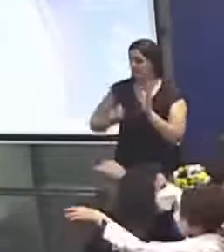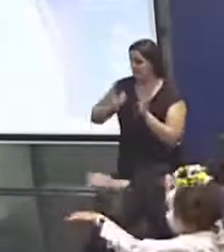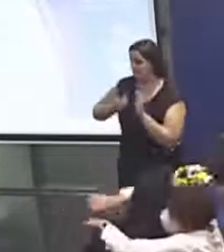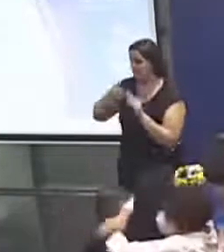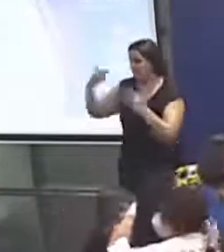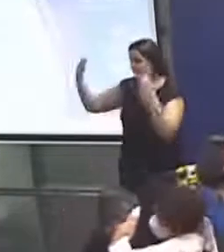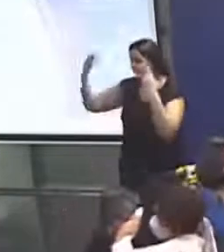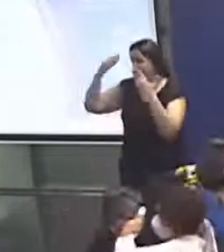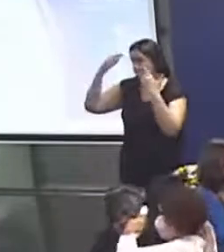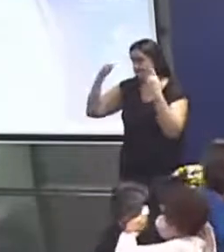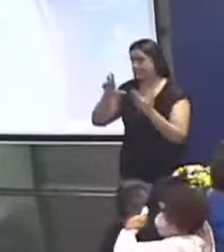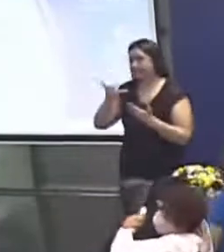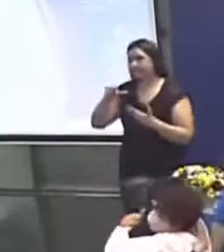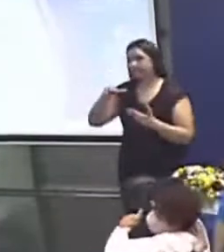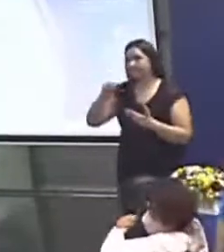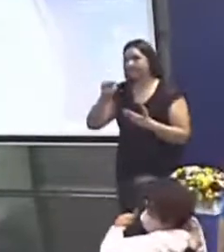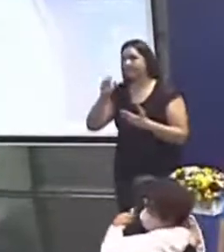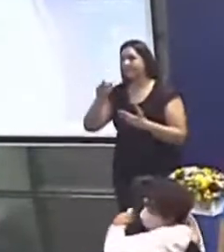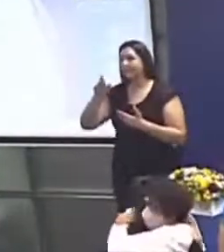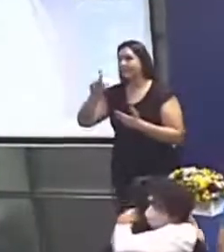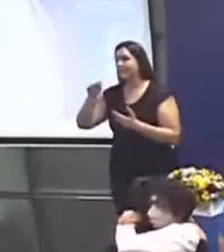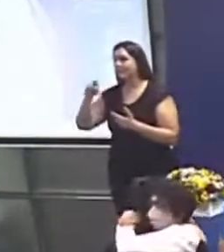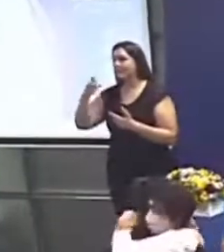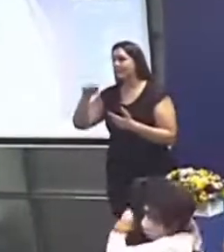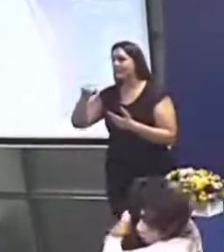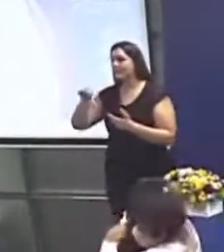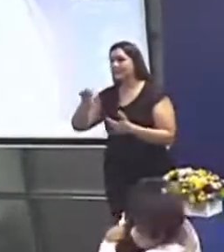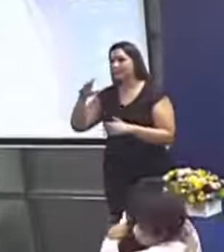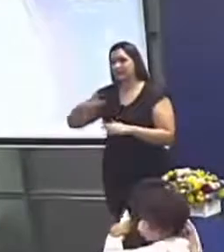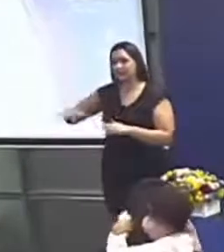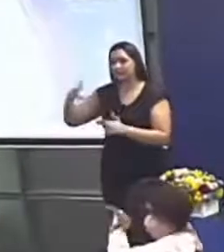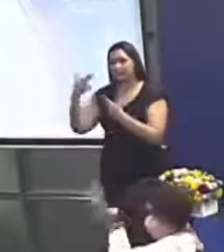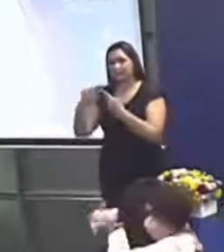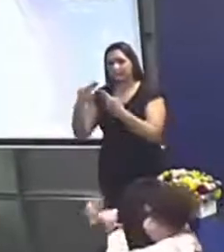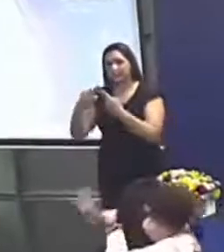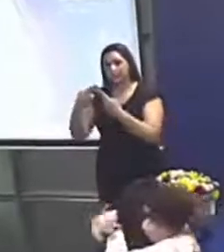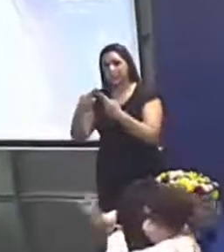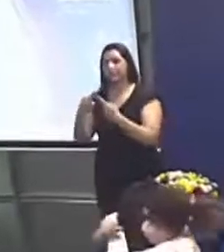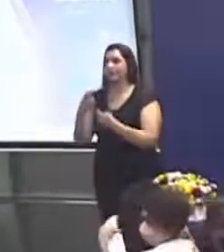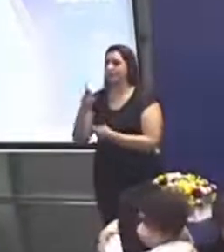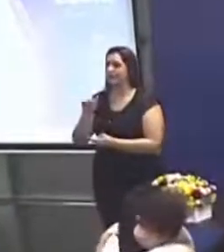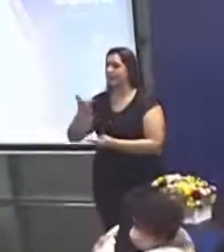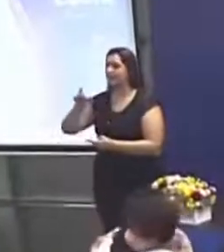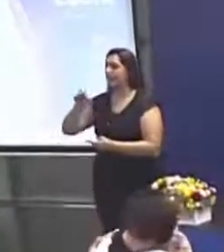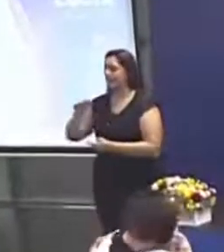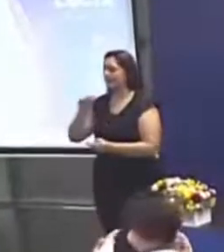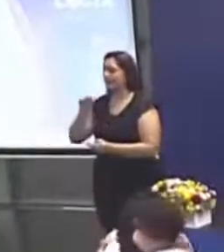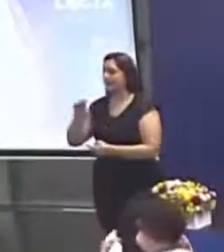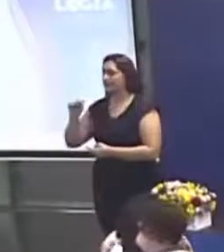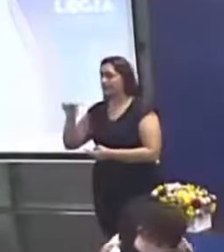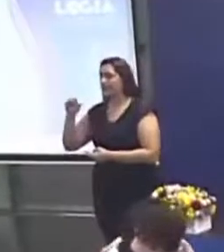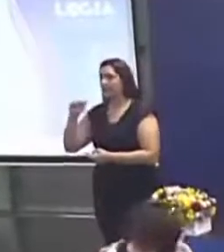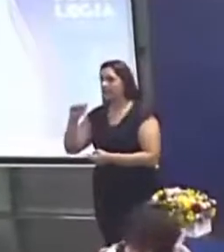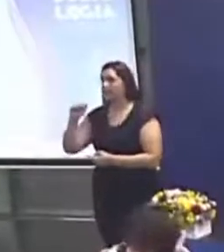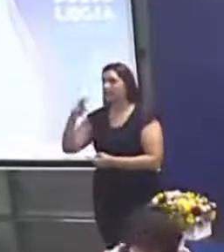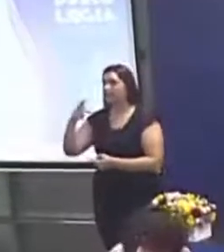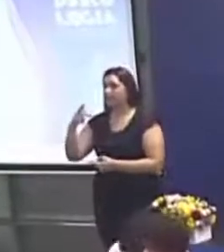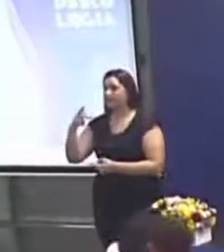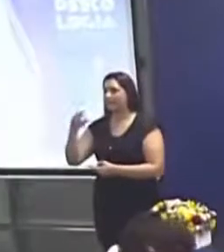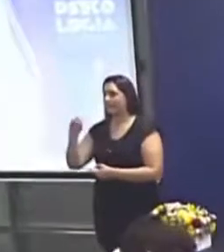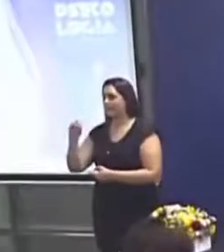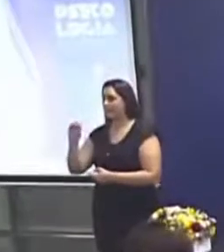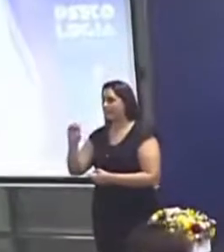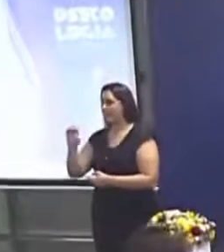da psicóloga clínica Carla Pinheiro de Carvalho, do bairro do Tatuapé, Raira Assab, da POSP,